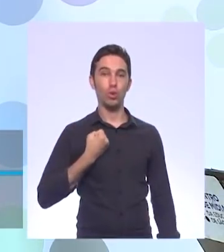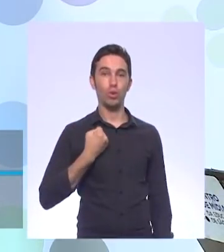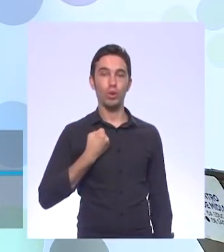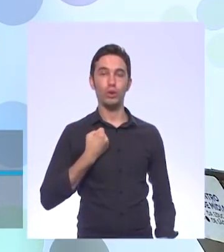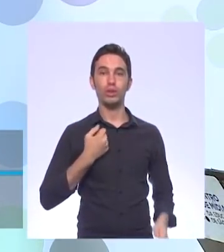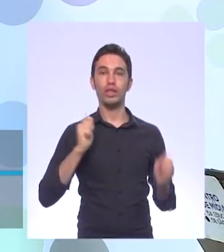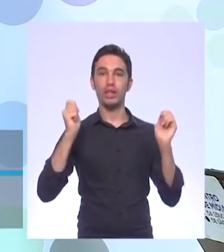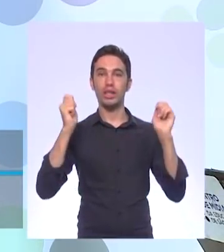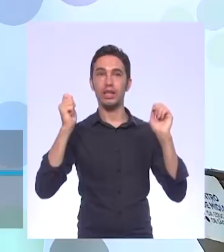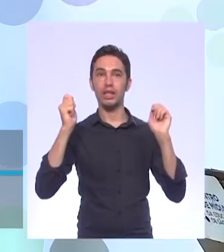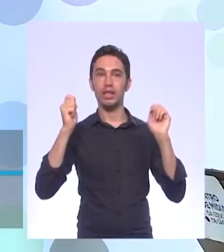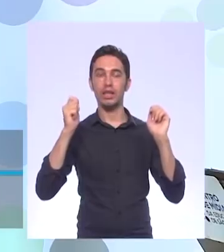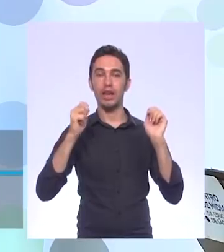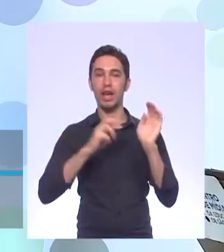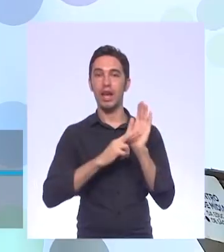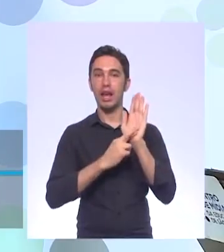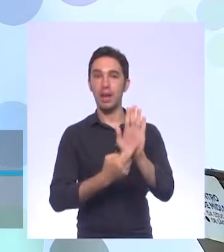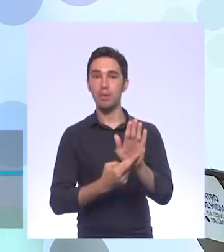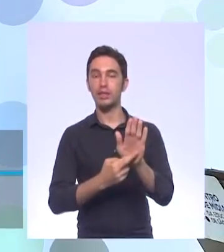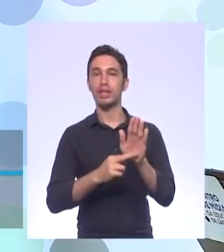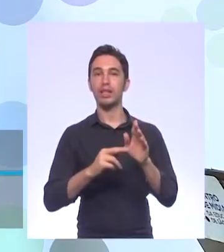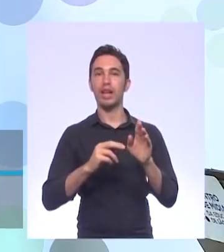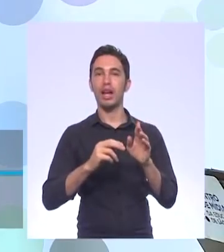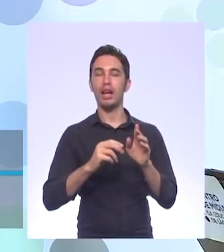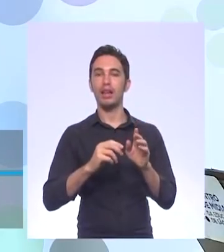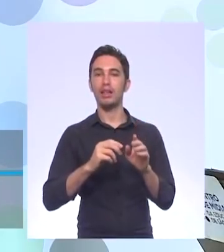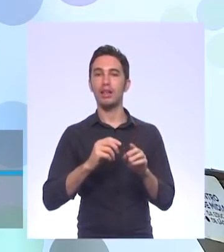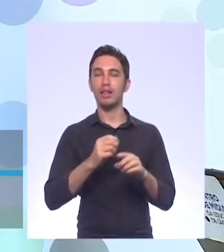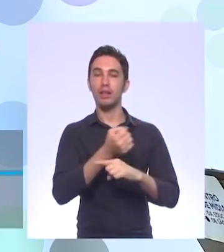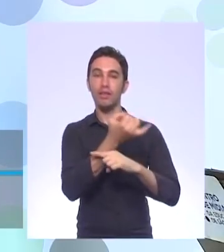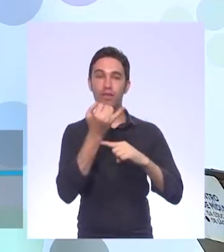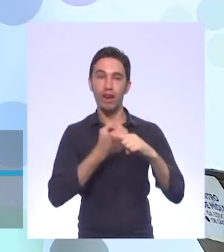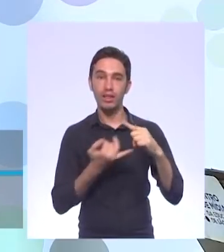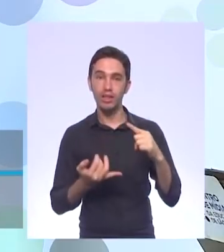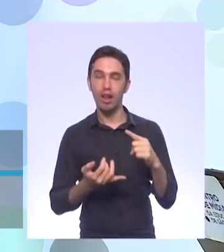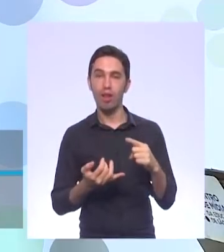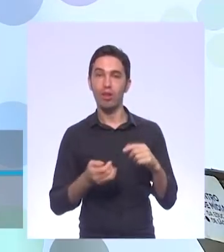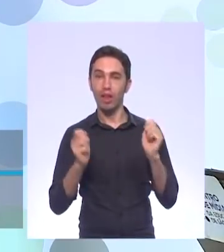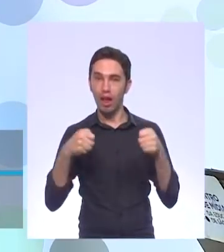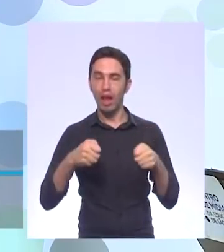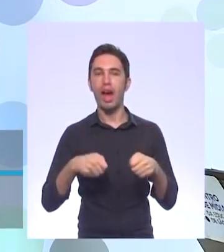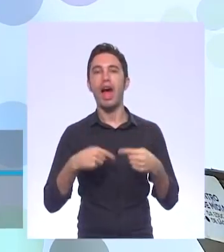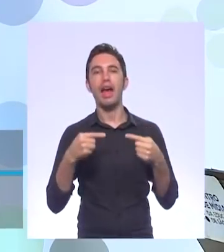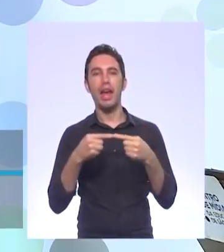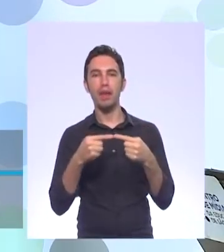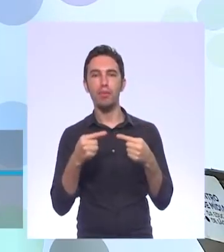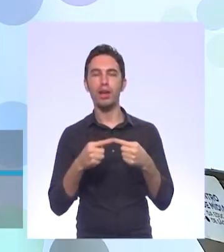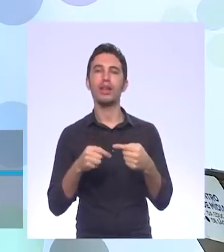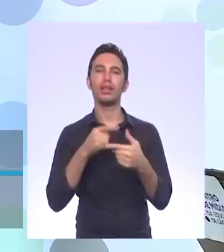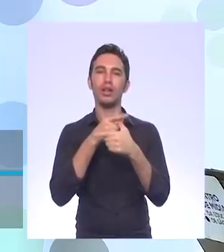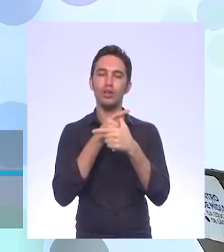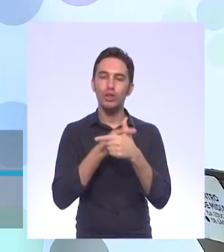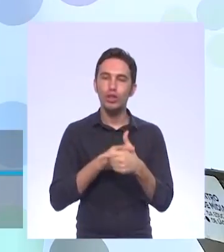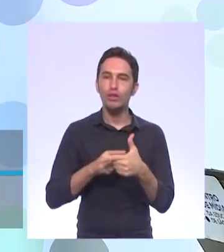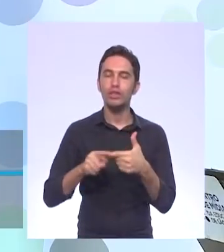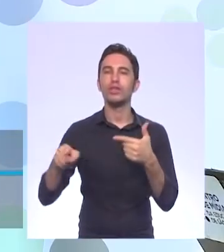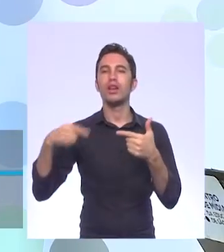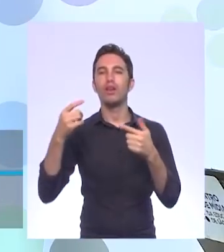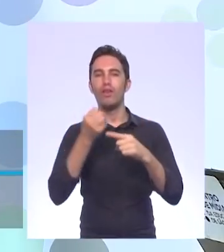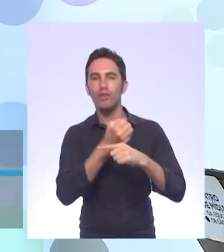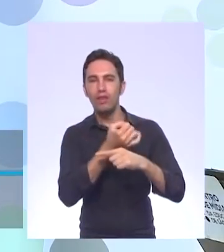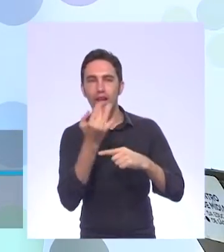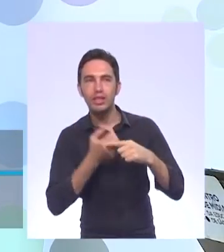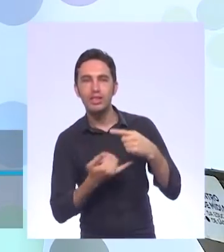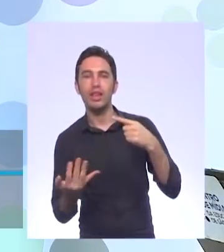vende Raí de razão de racionalização de consciente então vende divisão todo número racional